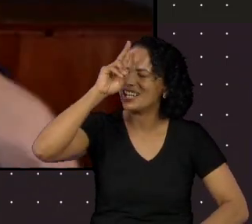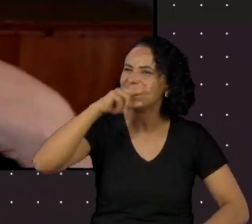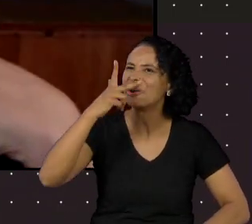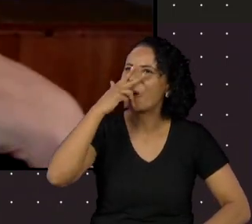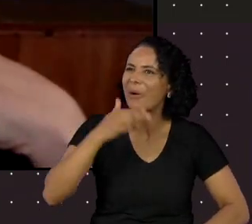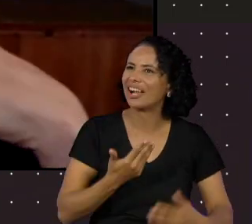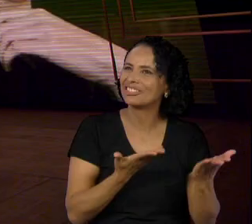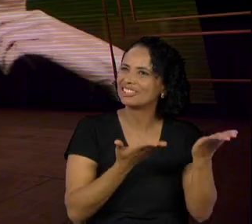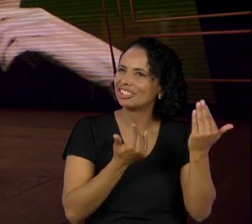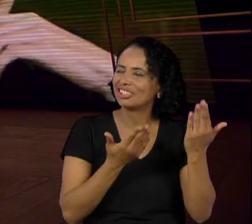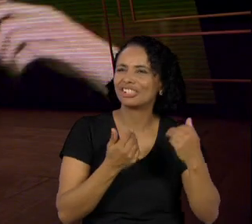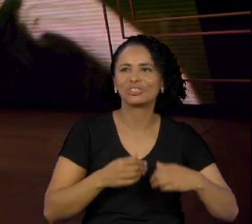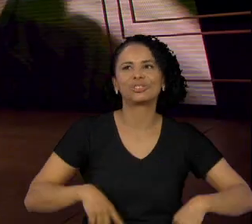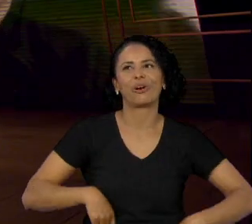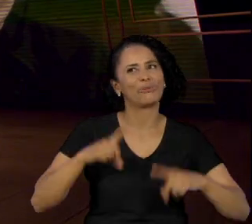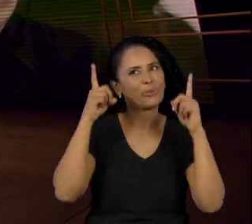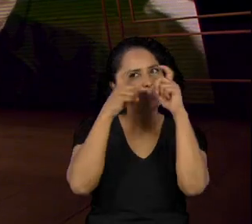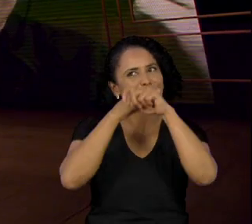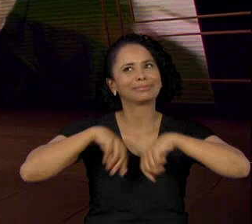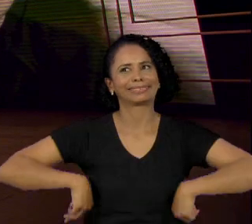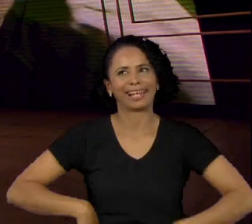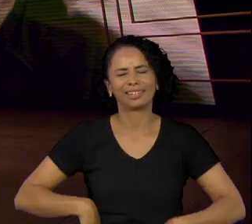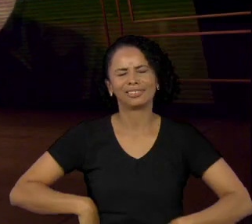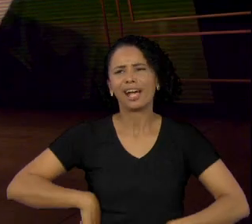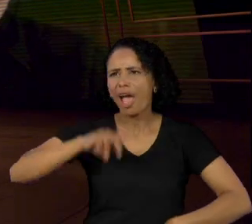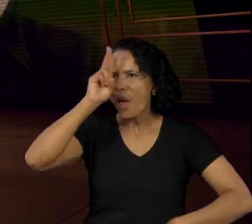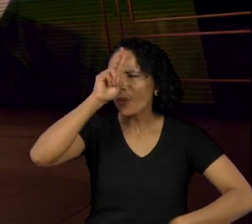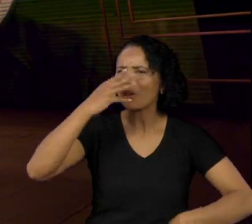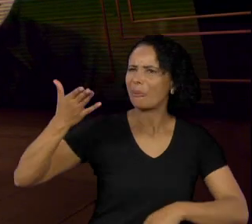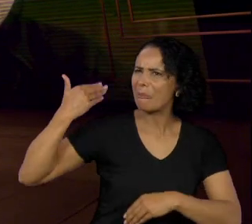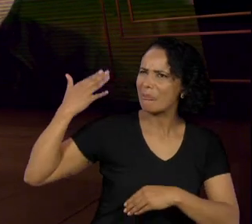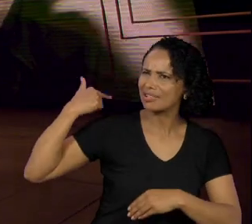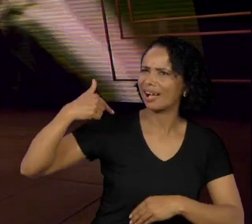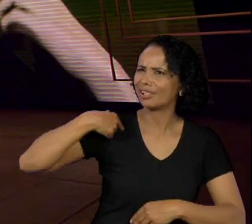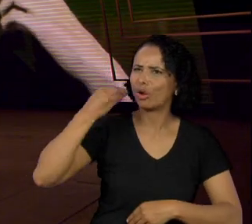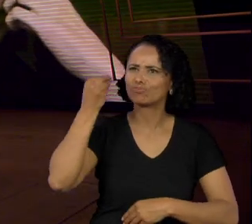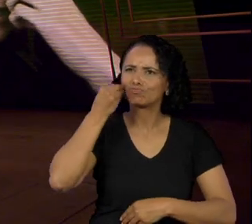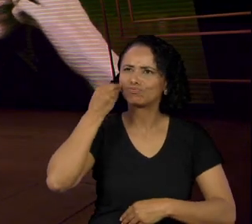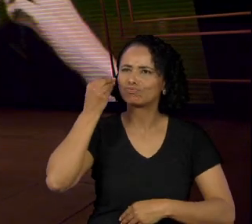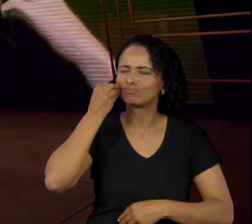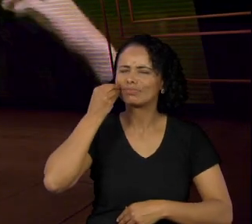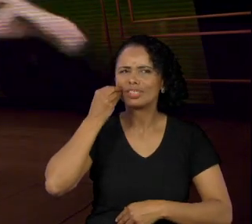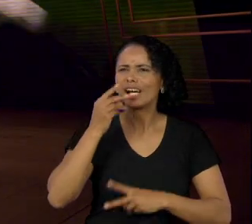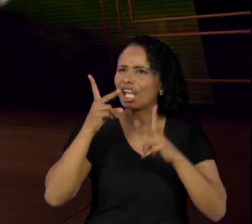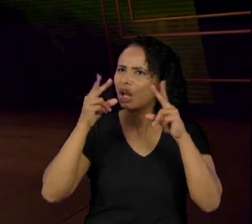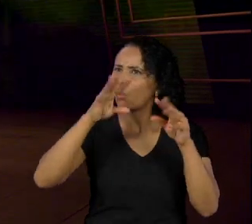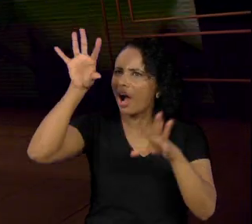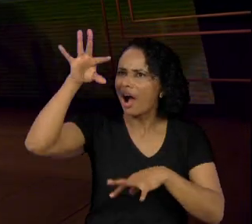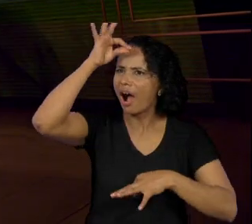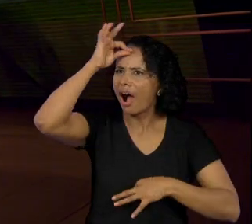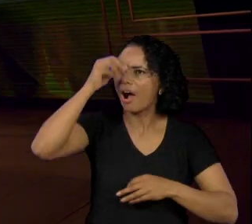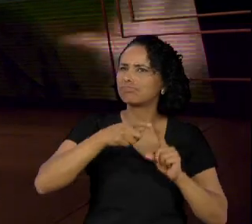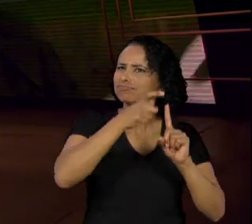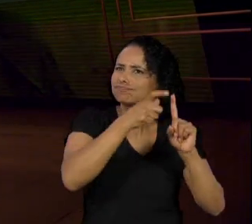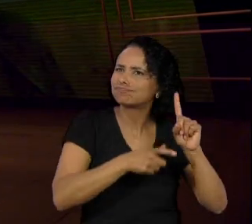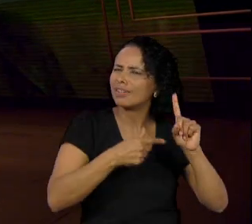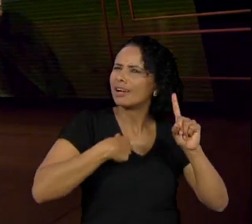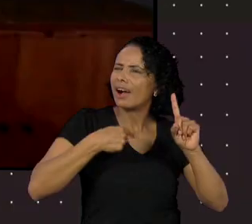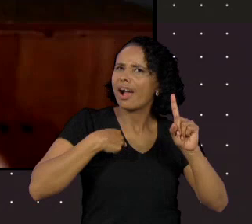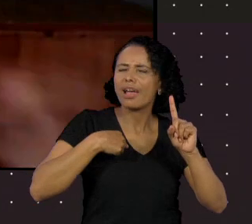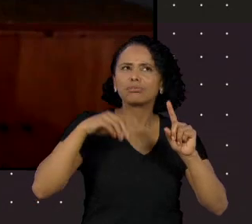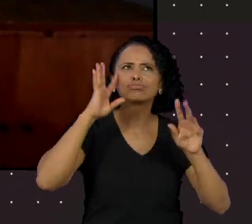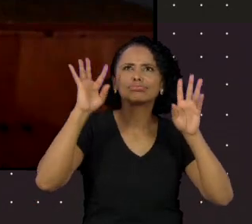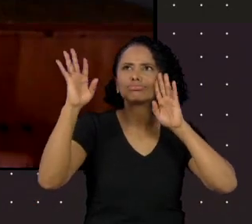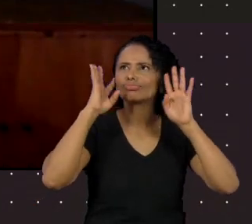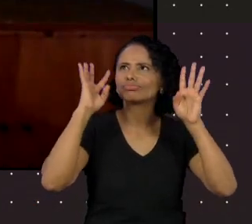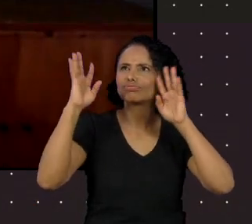mais inconsequente, mas eu lembro que o jeito que eu fiz o teste foi mais ou menos o jeito que eu fiz a personagem. Então, eu enxerguei ali aquela